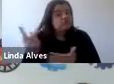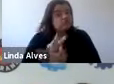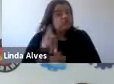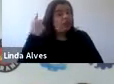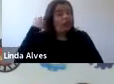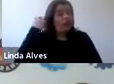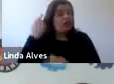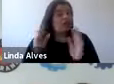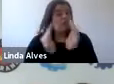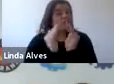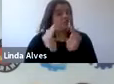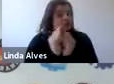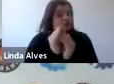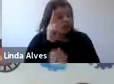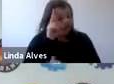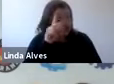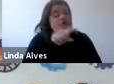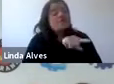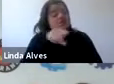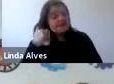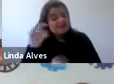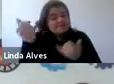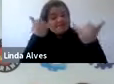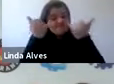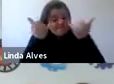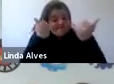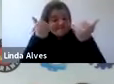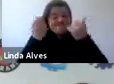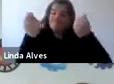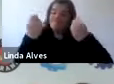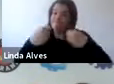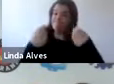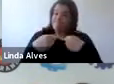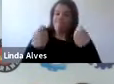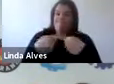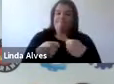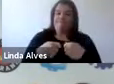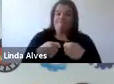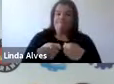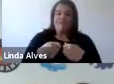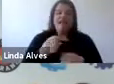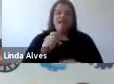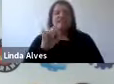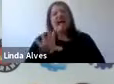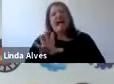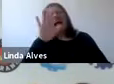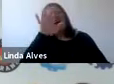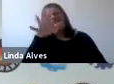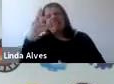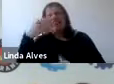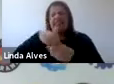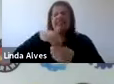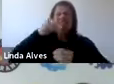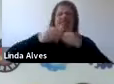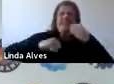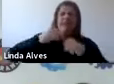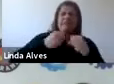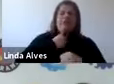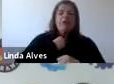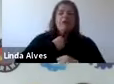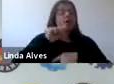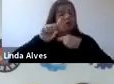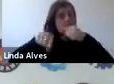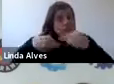ficar informado, sabe? Não dá para assistir na hora que vocês estão na fábrica. Vejam depois. Tem no YouTube,